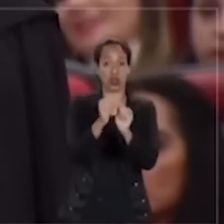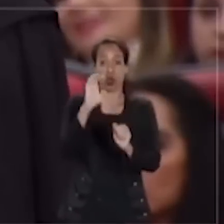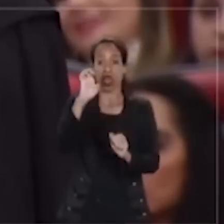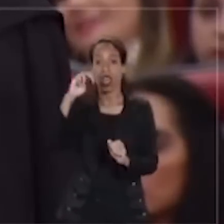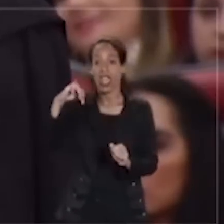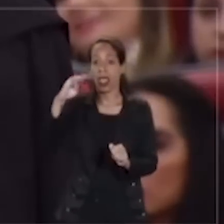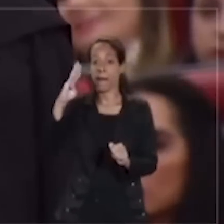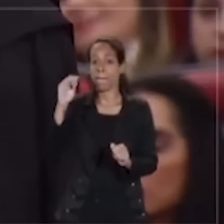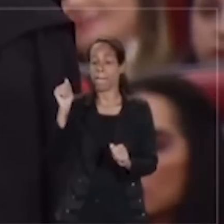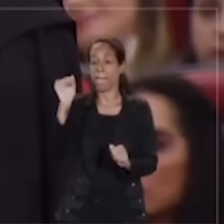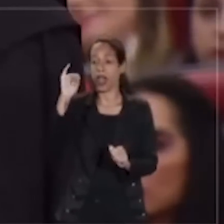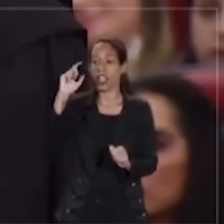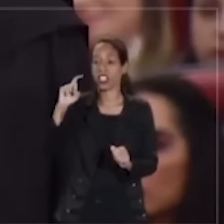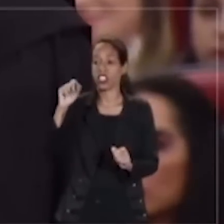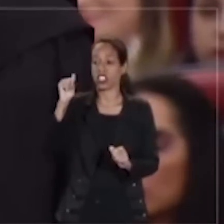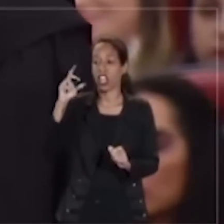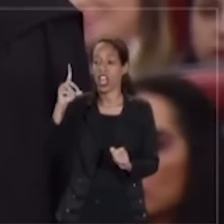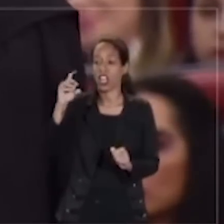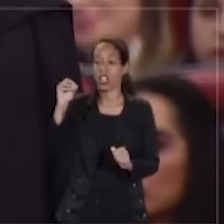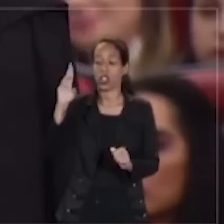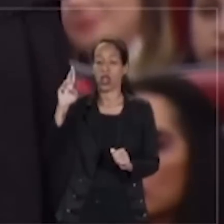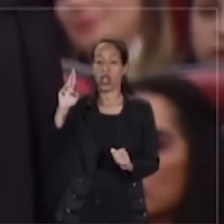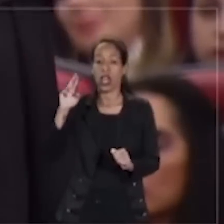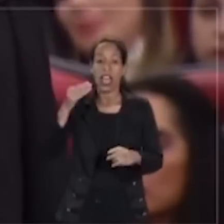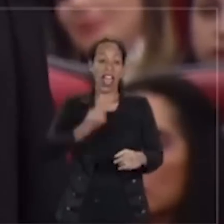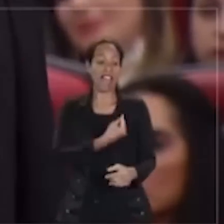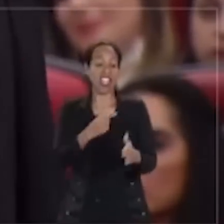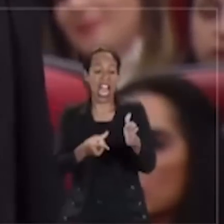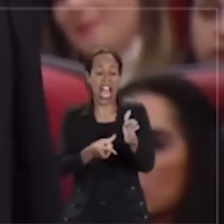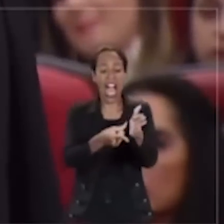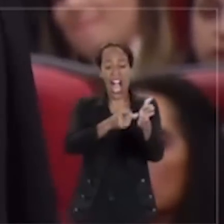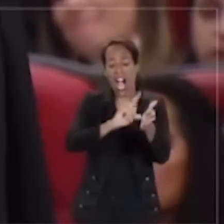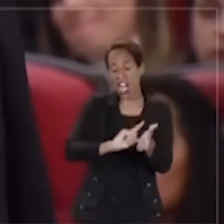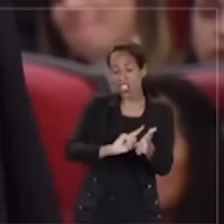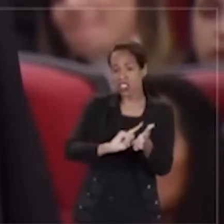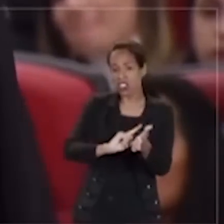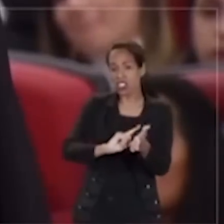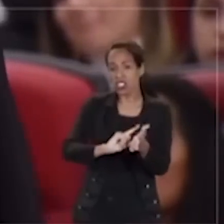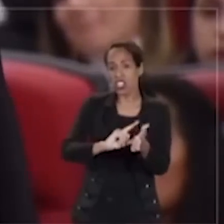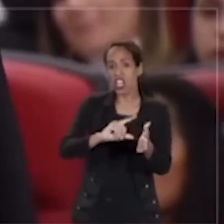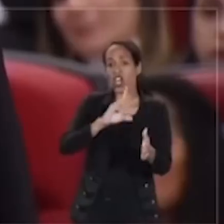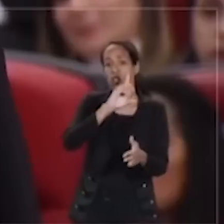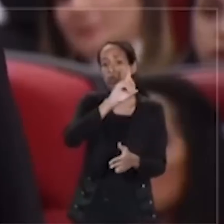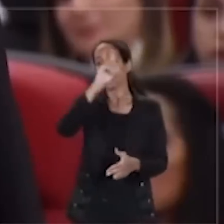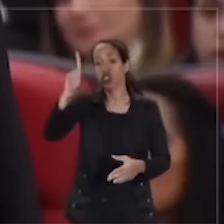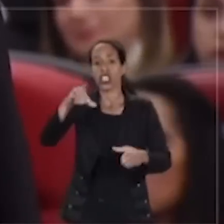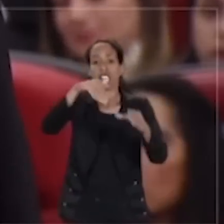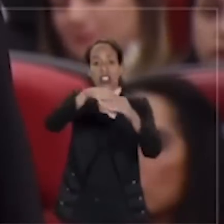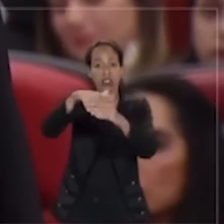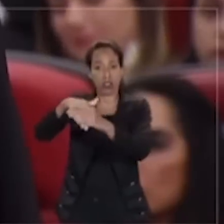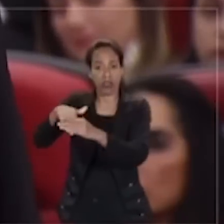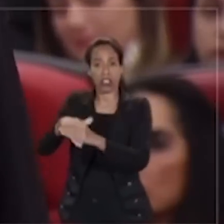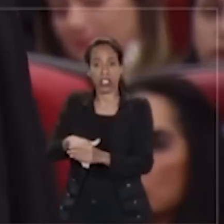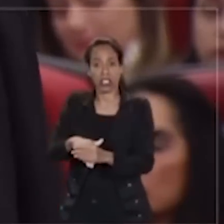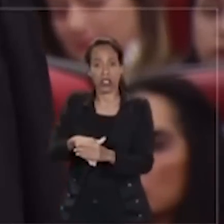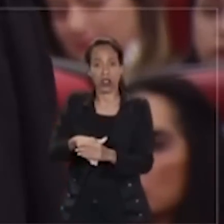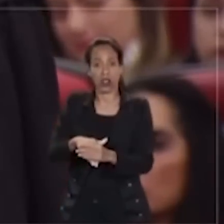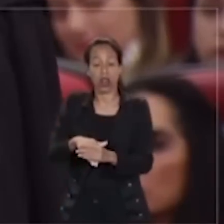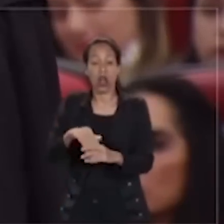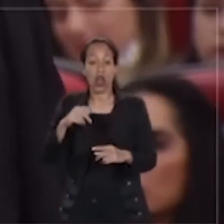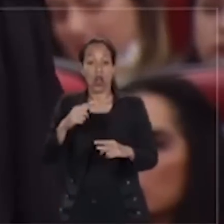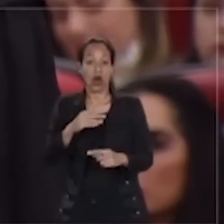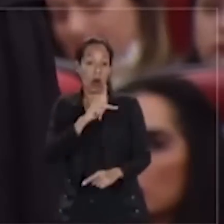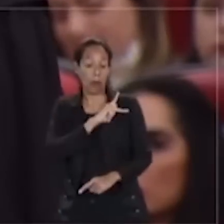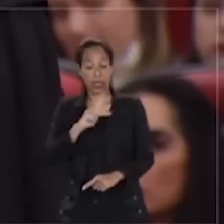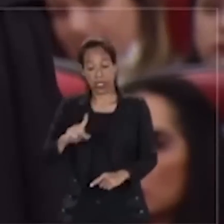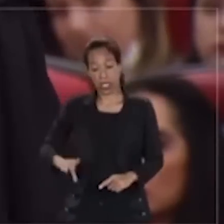muito antes do início do período eleitoral e das eleições, em julho de 2022, em que o